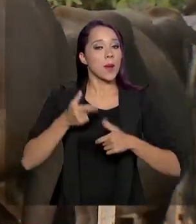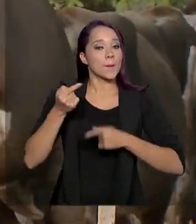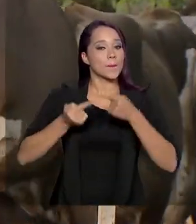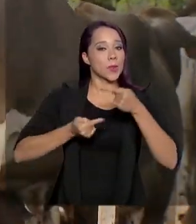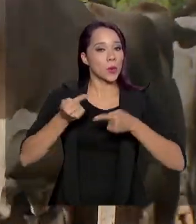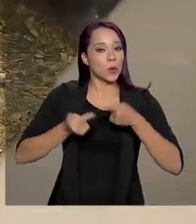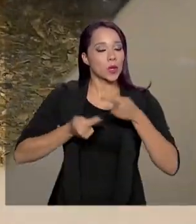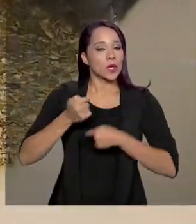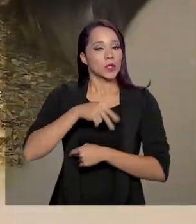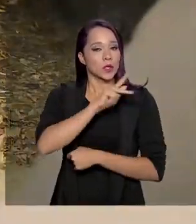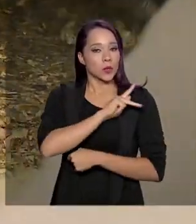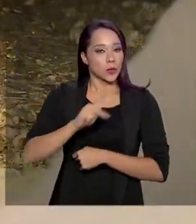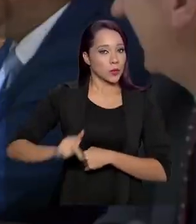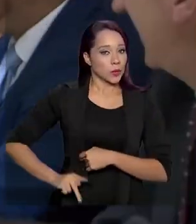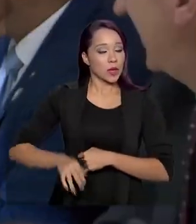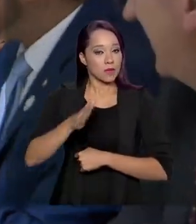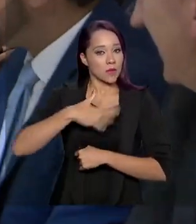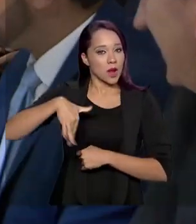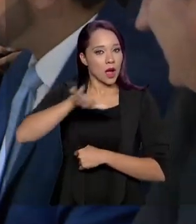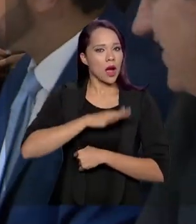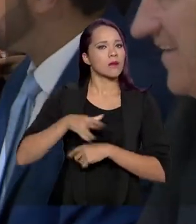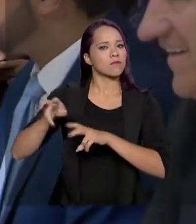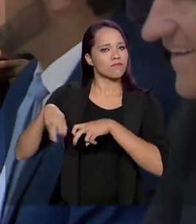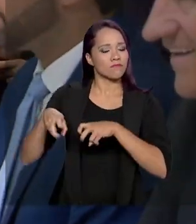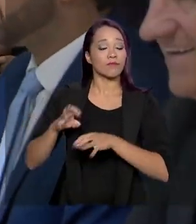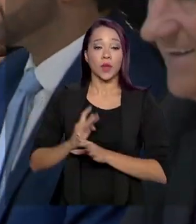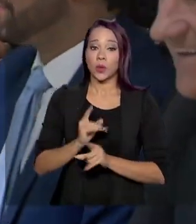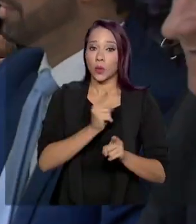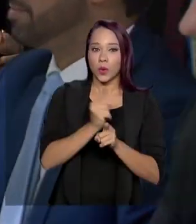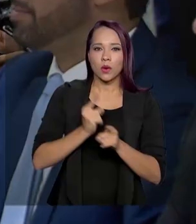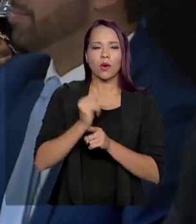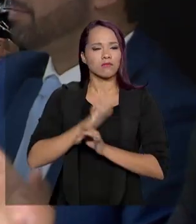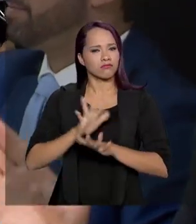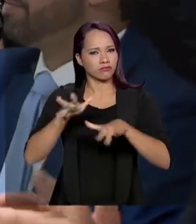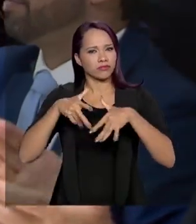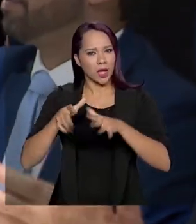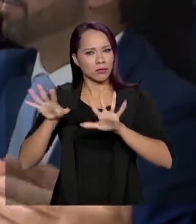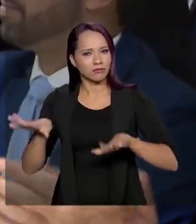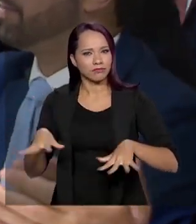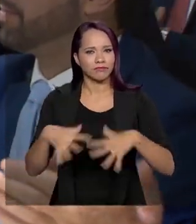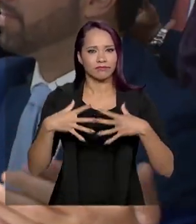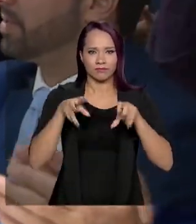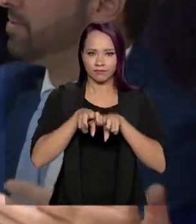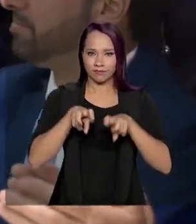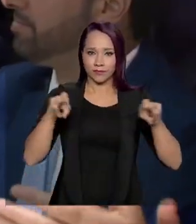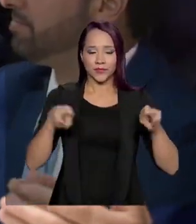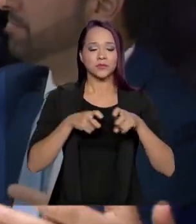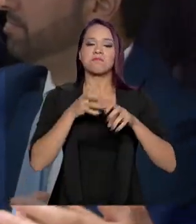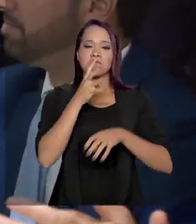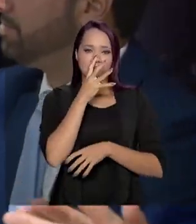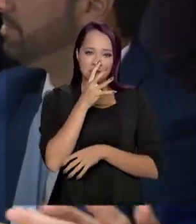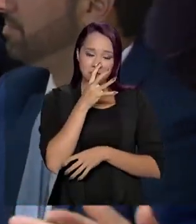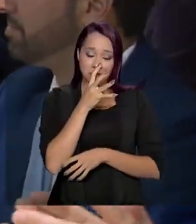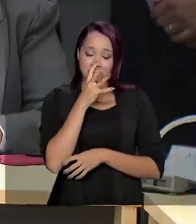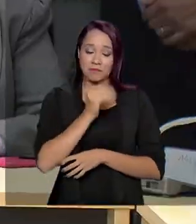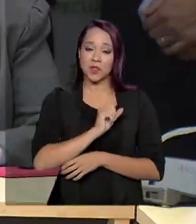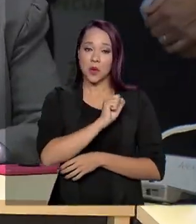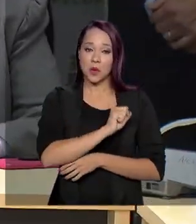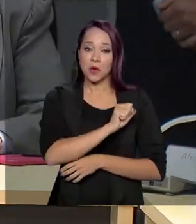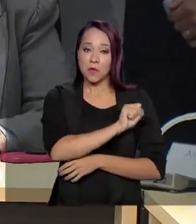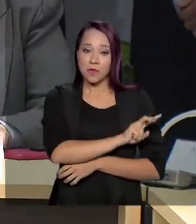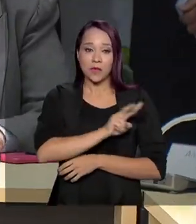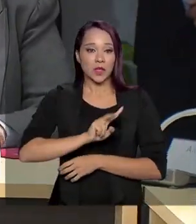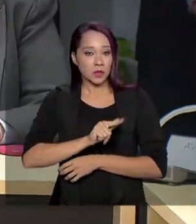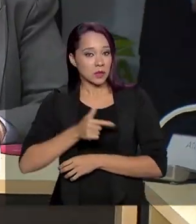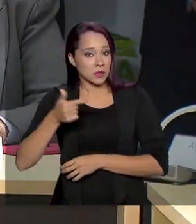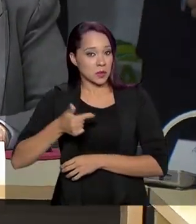o setor no agronegócio. No encontro, os parlamentares que compõem a bancada ouviram o vice-presidente para